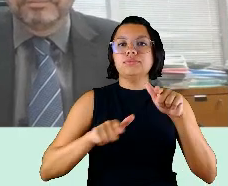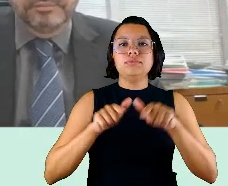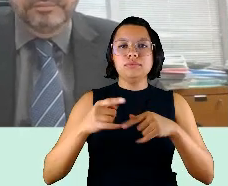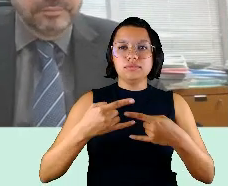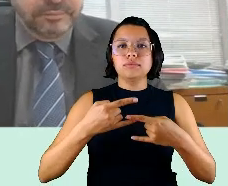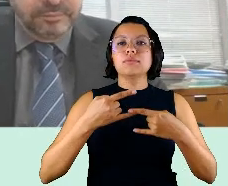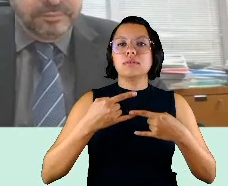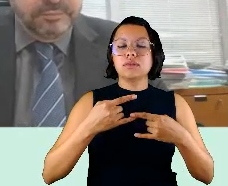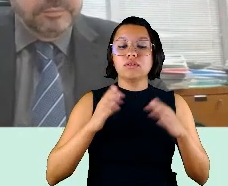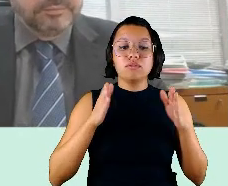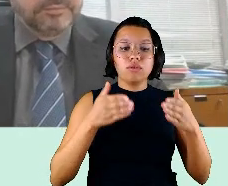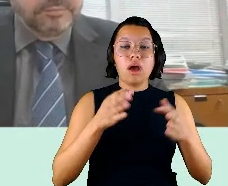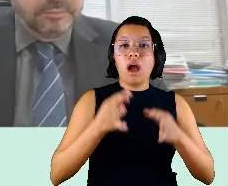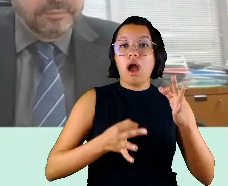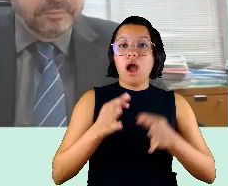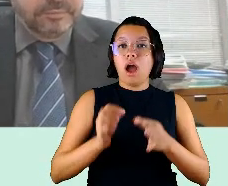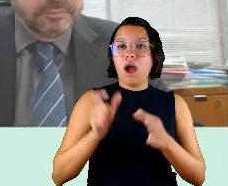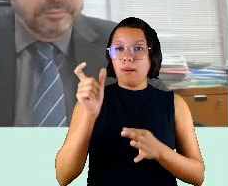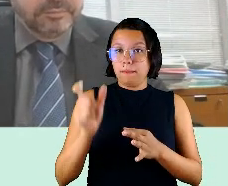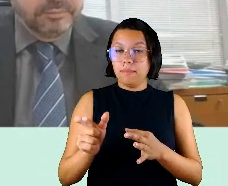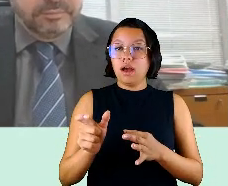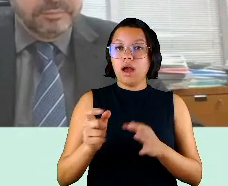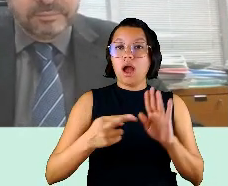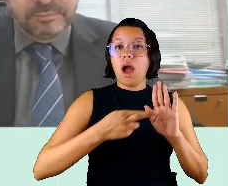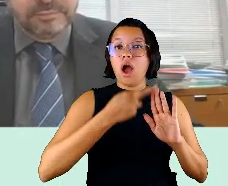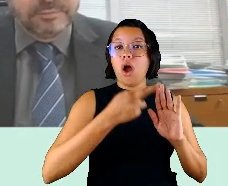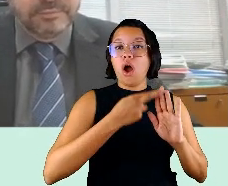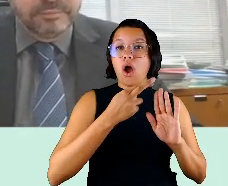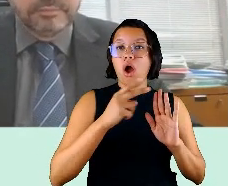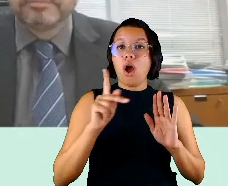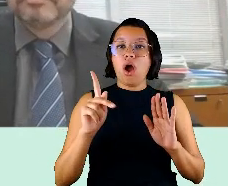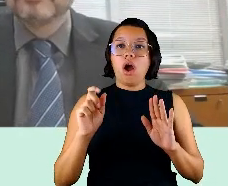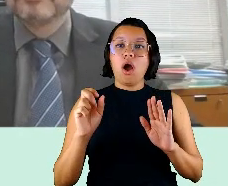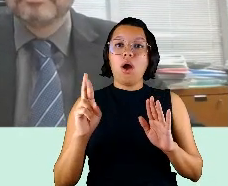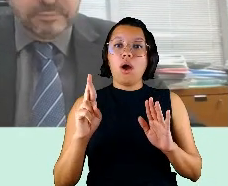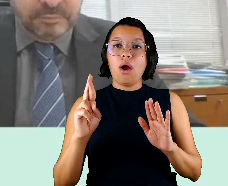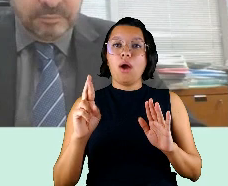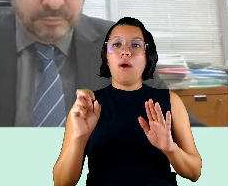para magistrados e a resolução Prescore